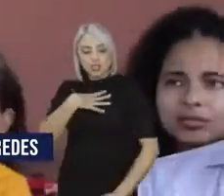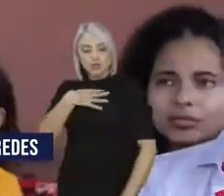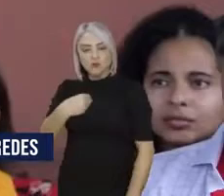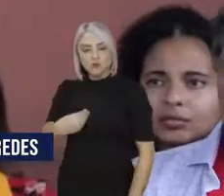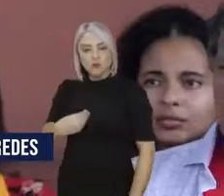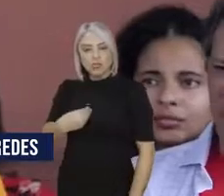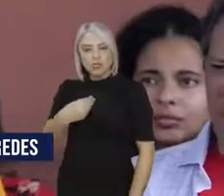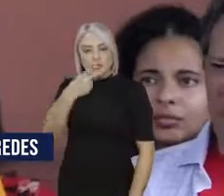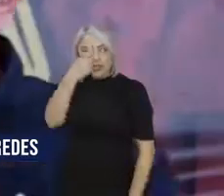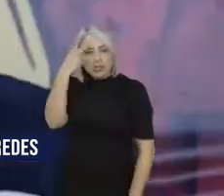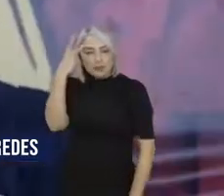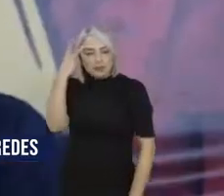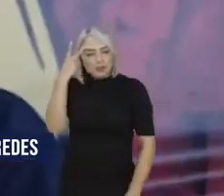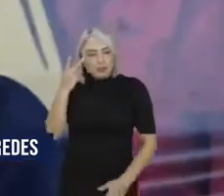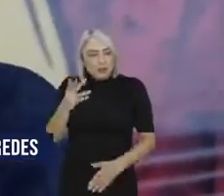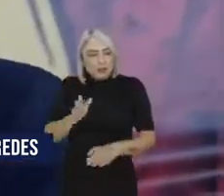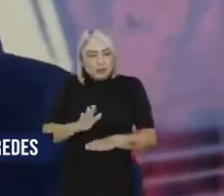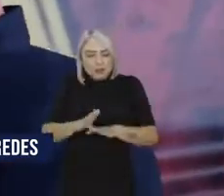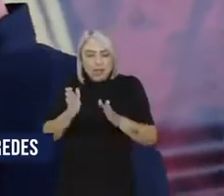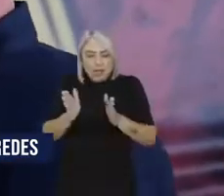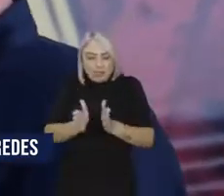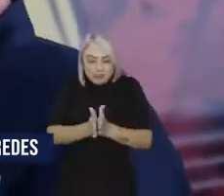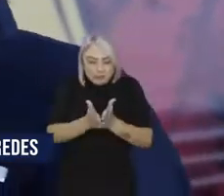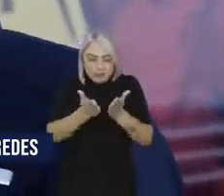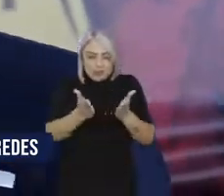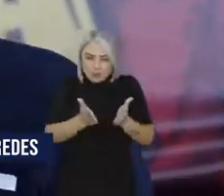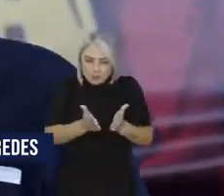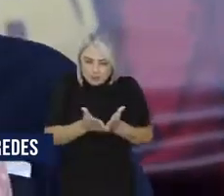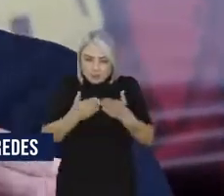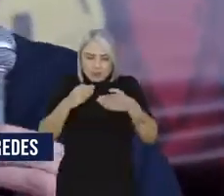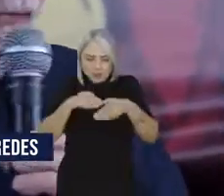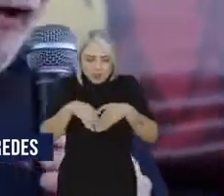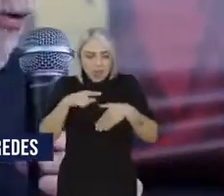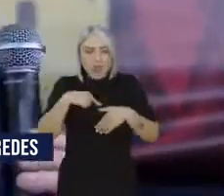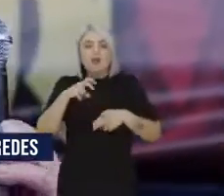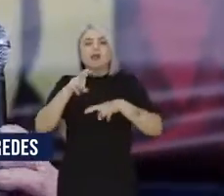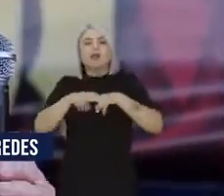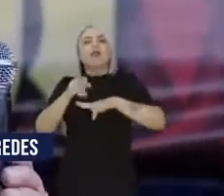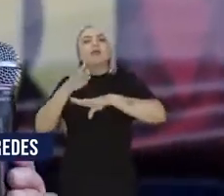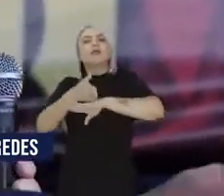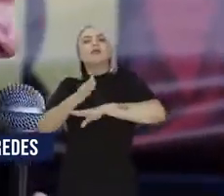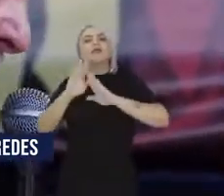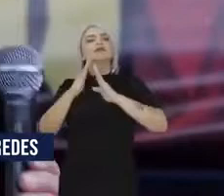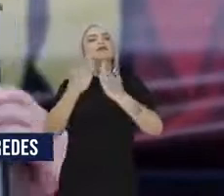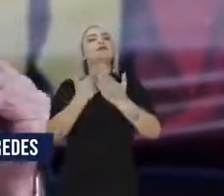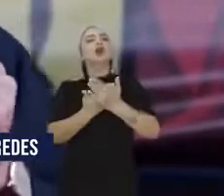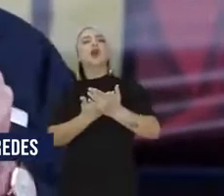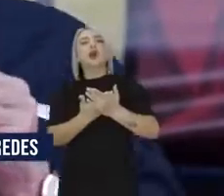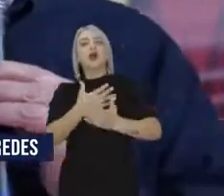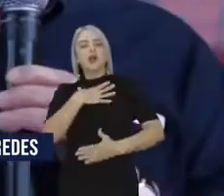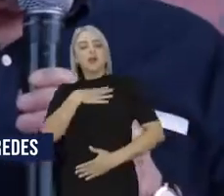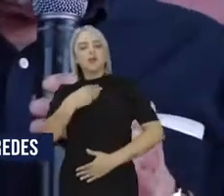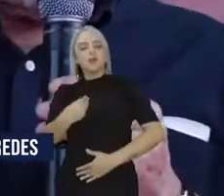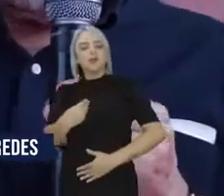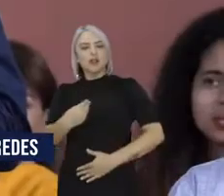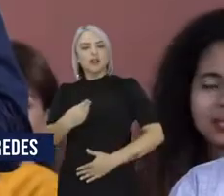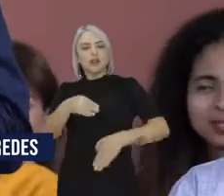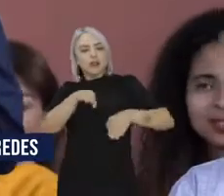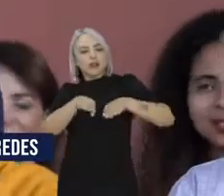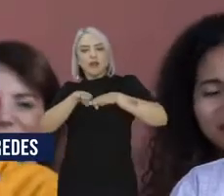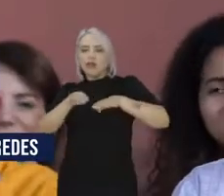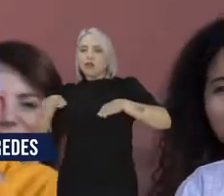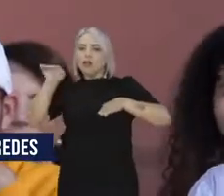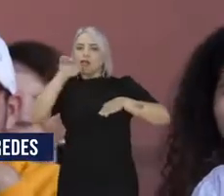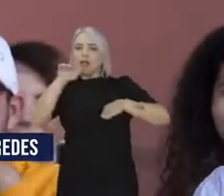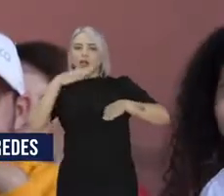de Heliópolis, ela possa sentar no banco da escola com o filho da pessoa mais rica de outra região. E